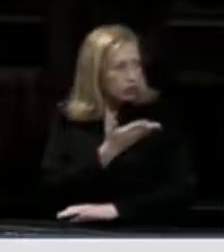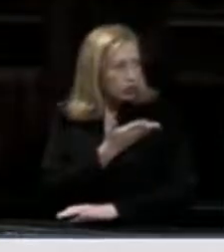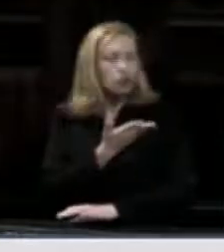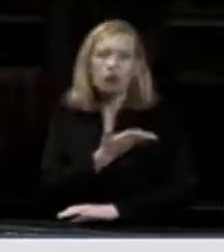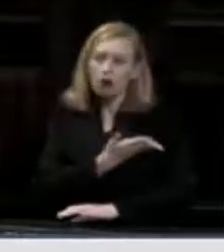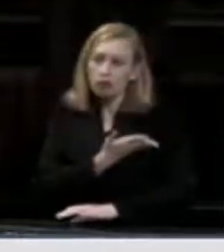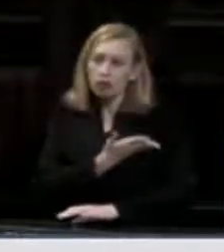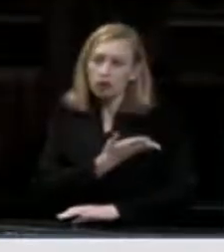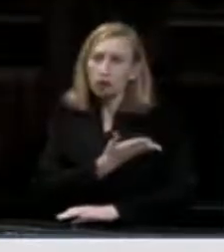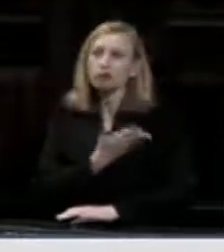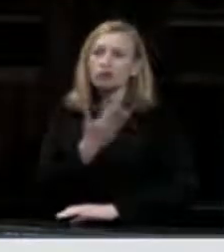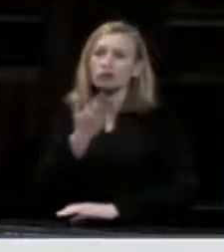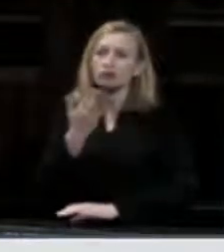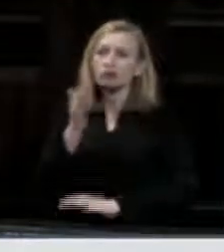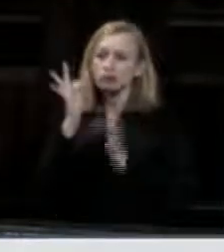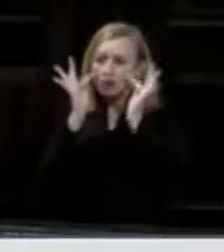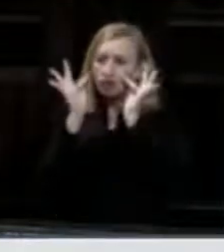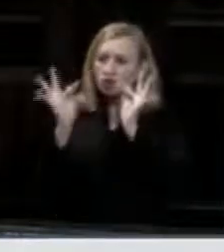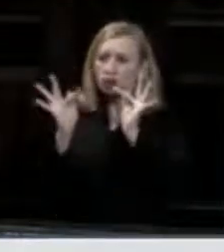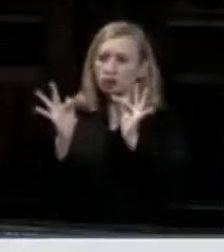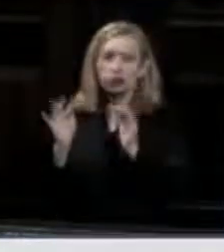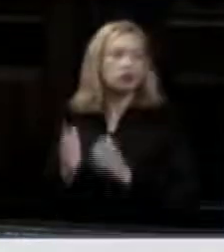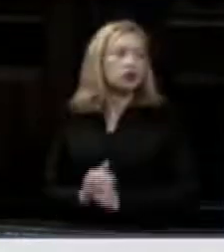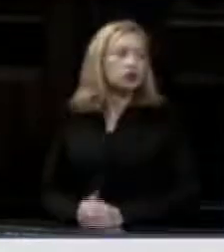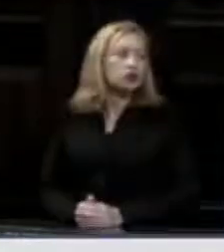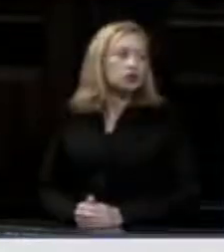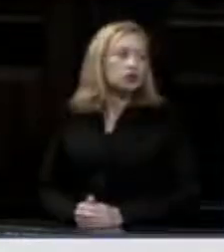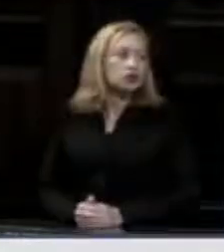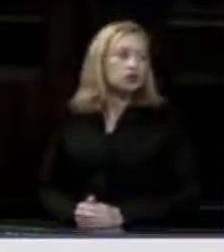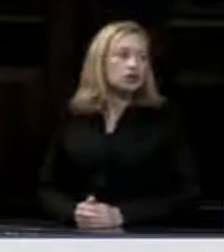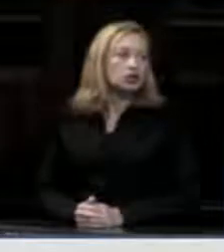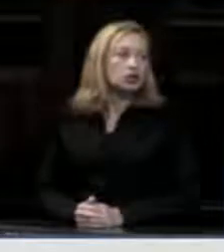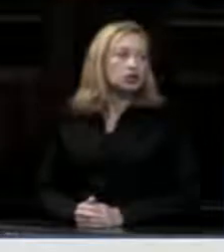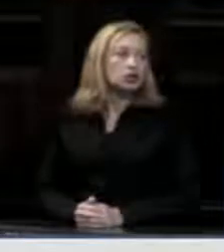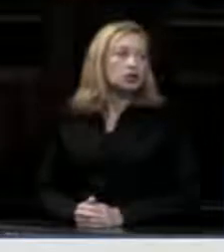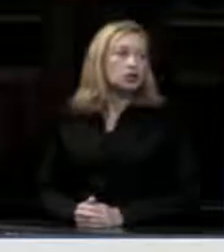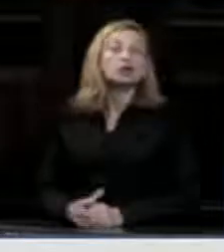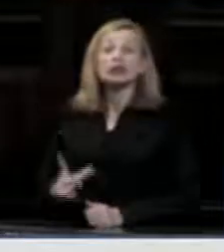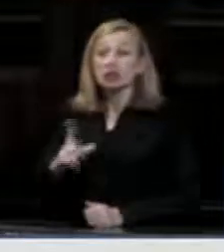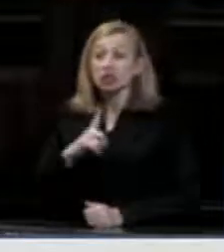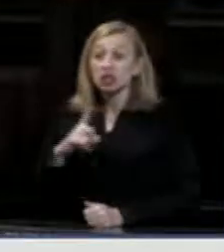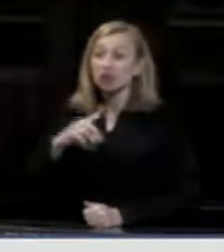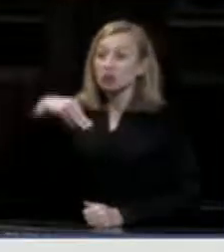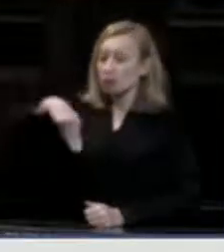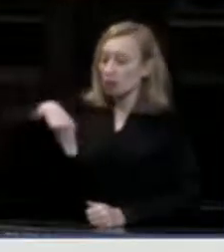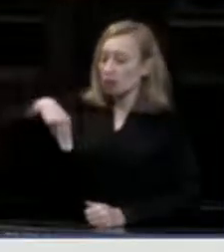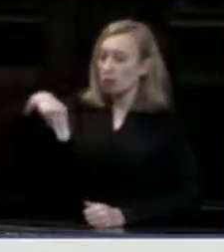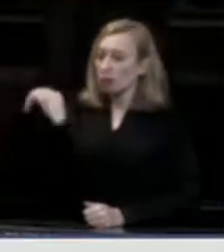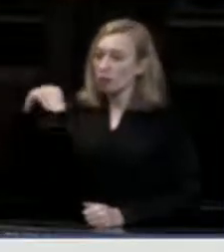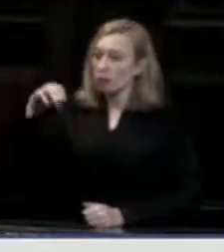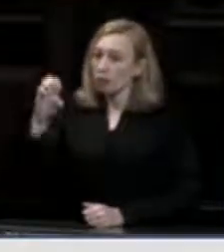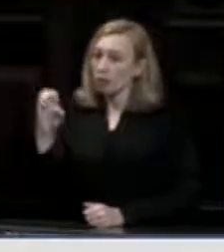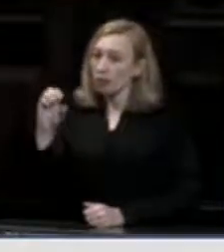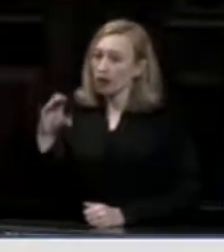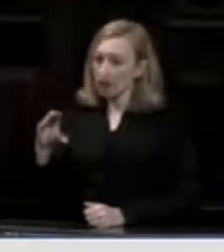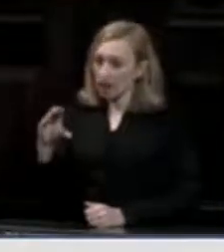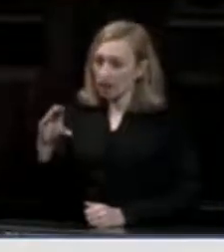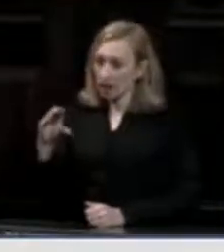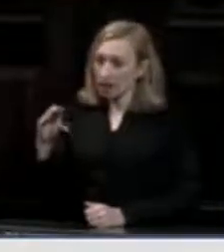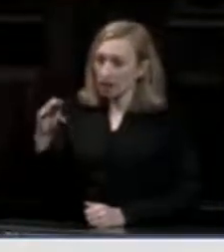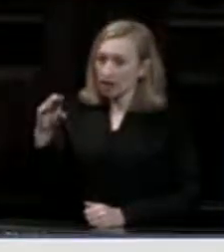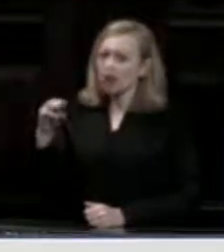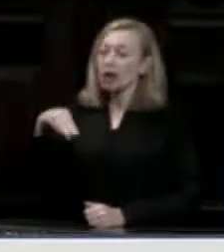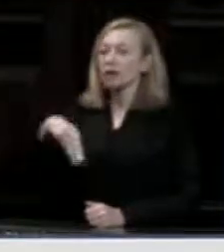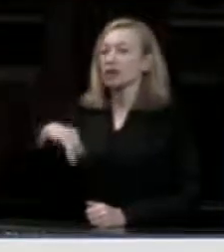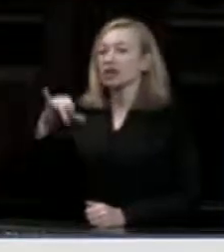testemunha, que tínhamos o MEC, Ministério da Educação e Cultura.